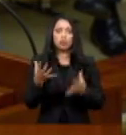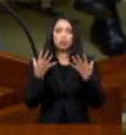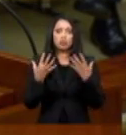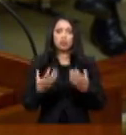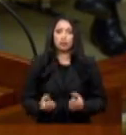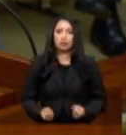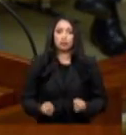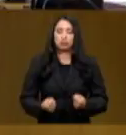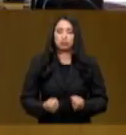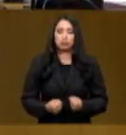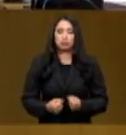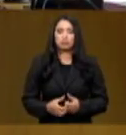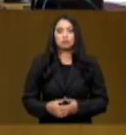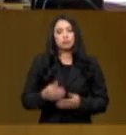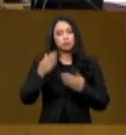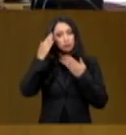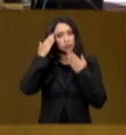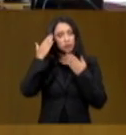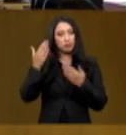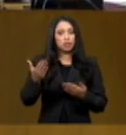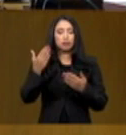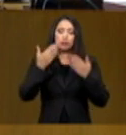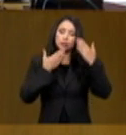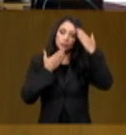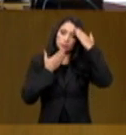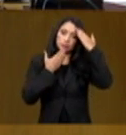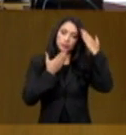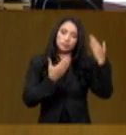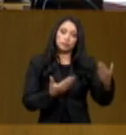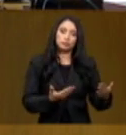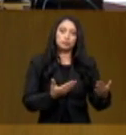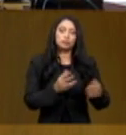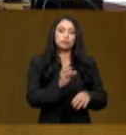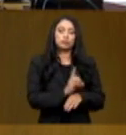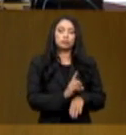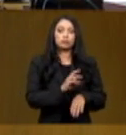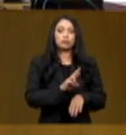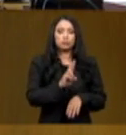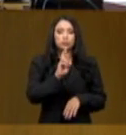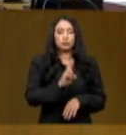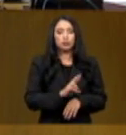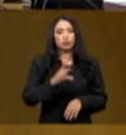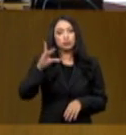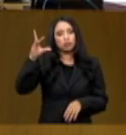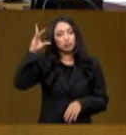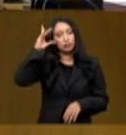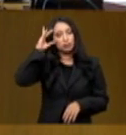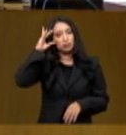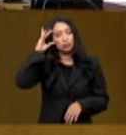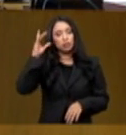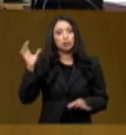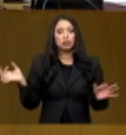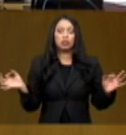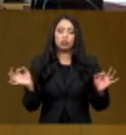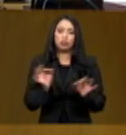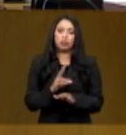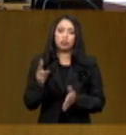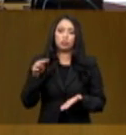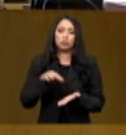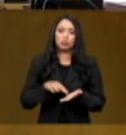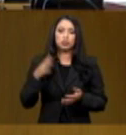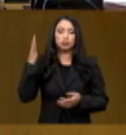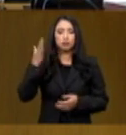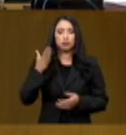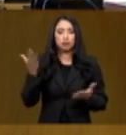cautelar. Muito obrigado. Agradeço ao doutor André Mendonça. Encerradas as sustentações, passo a palavra